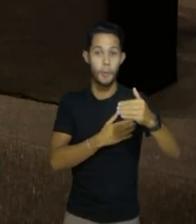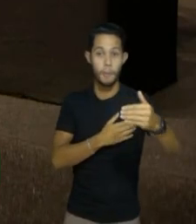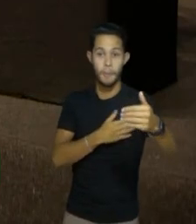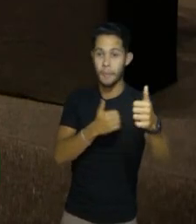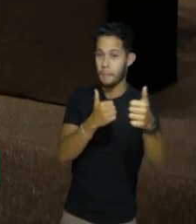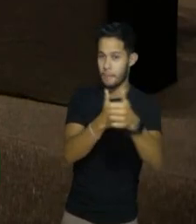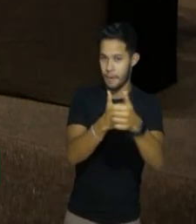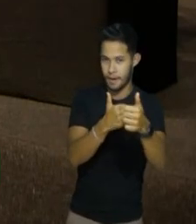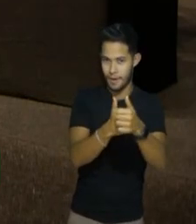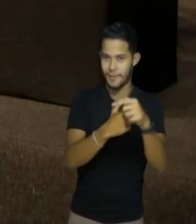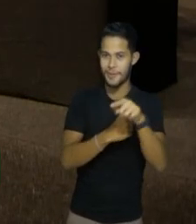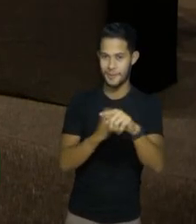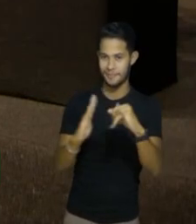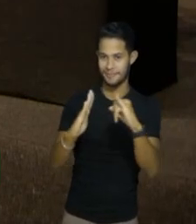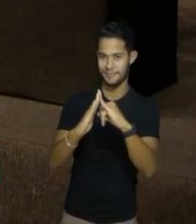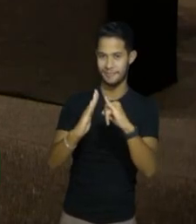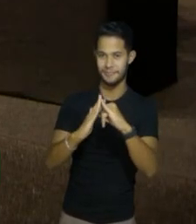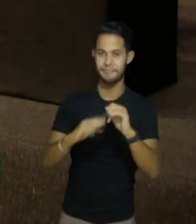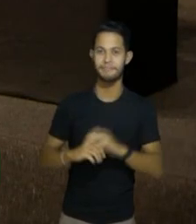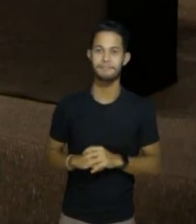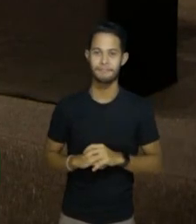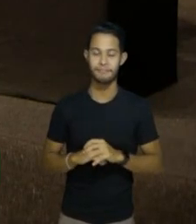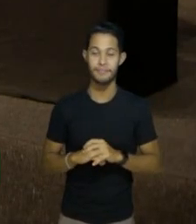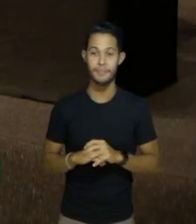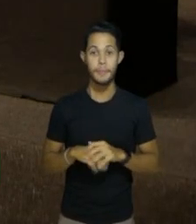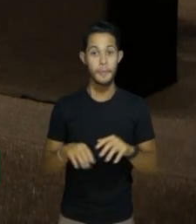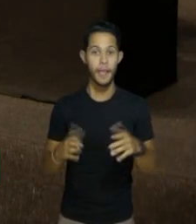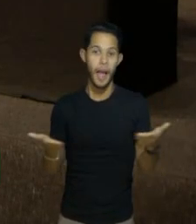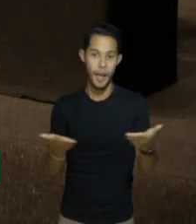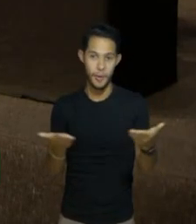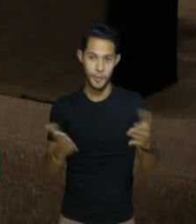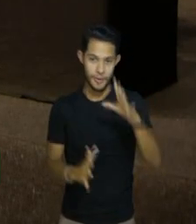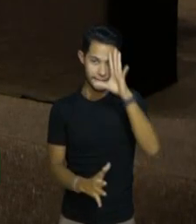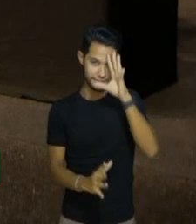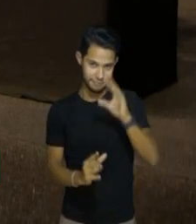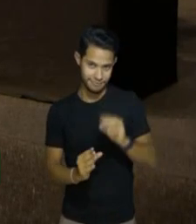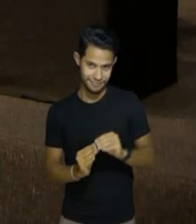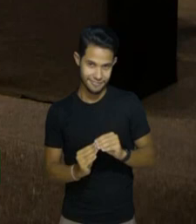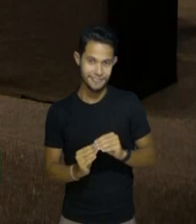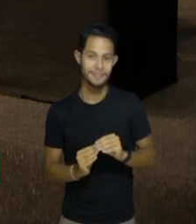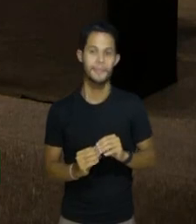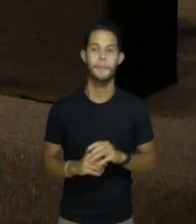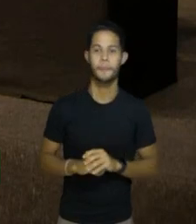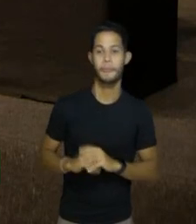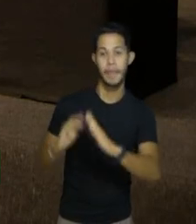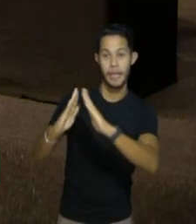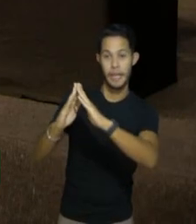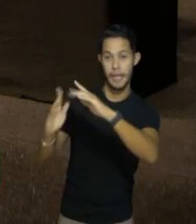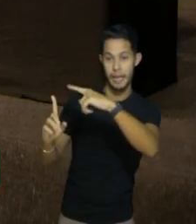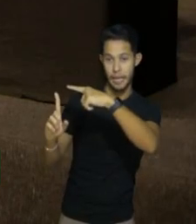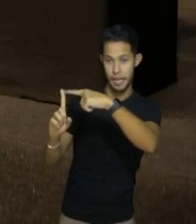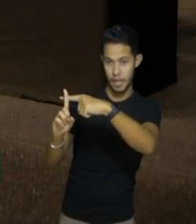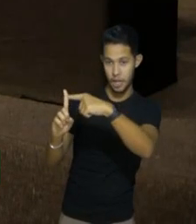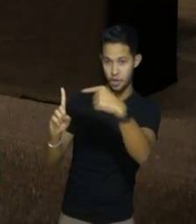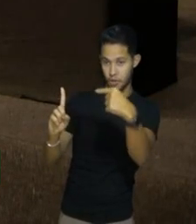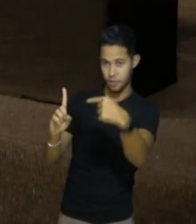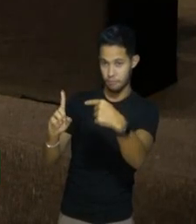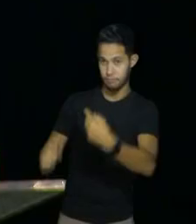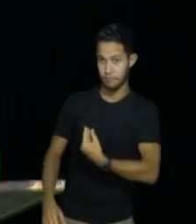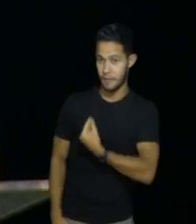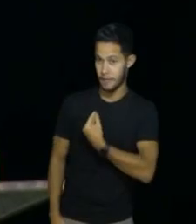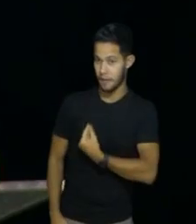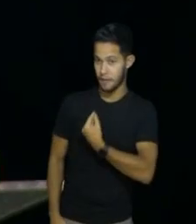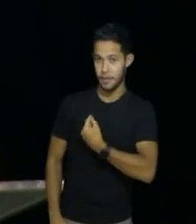para concluir, pastor. Eu gostaria, para finalizar minha fala, dizer que a igreja está no mundo,